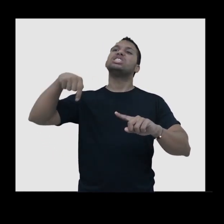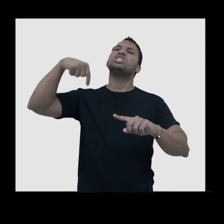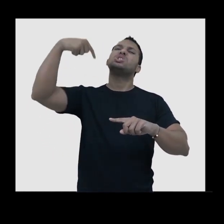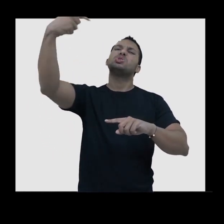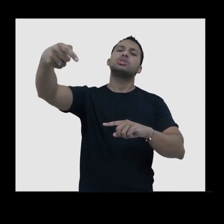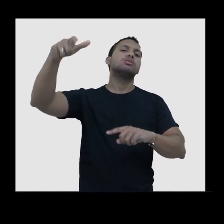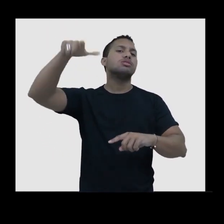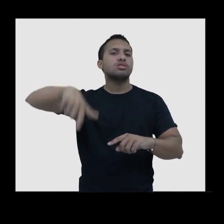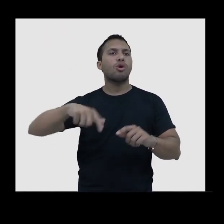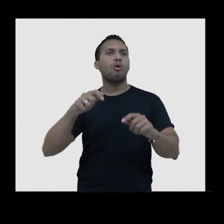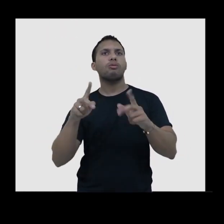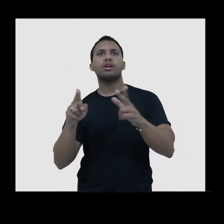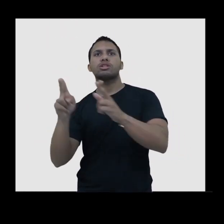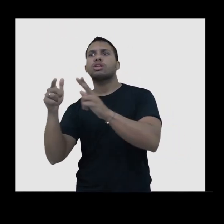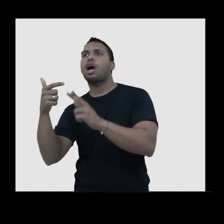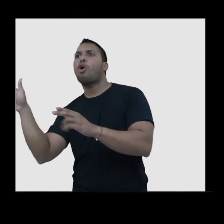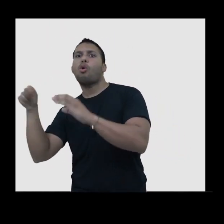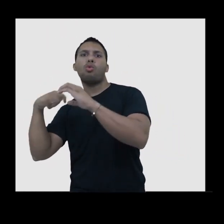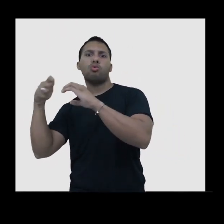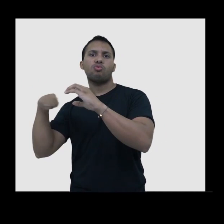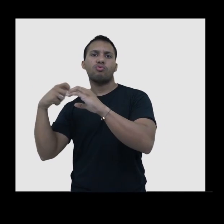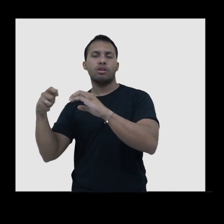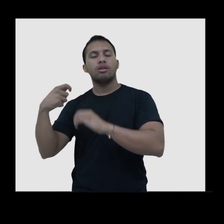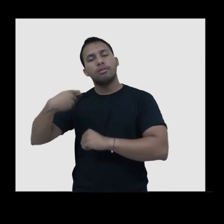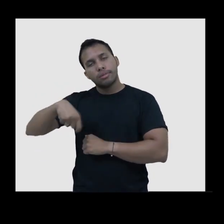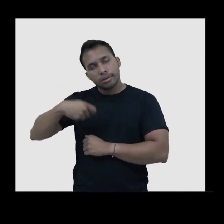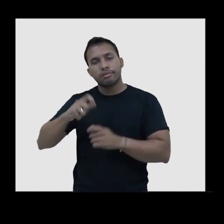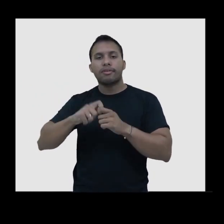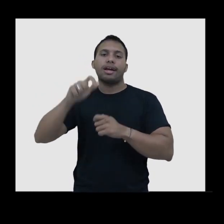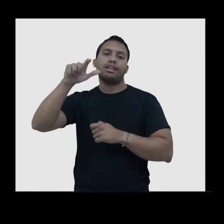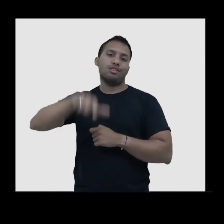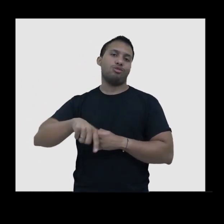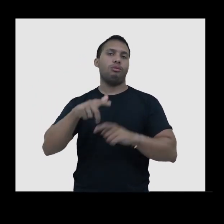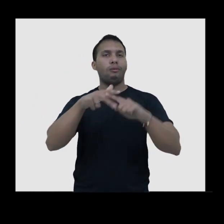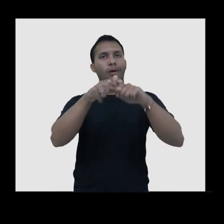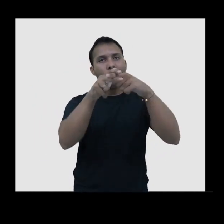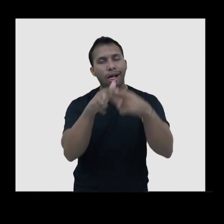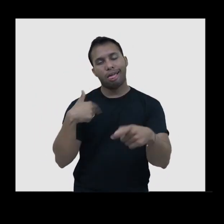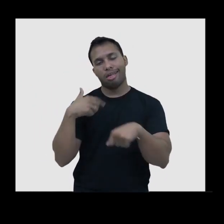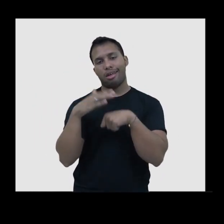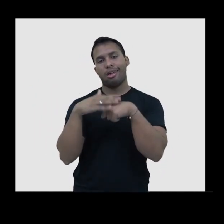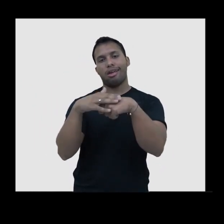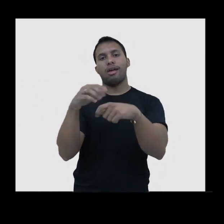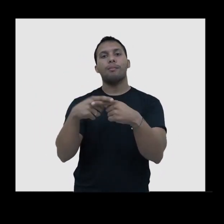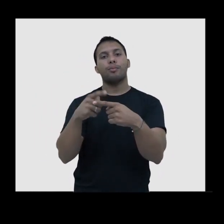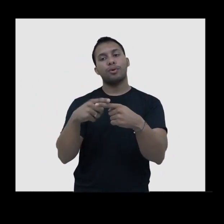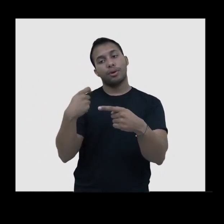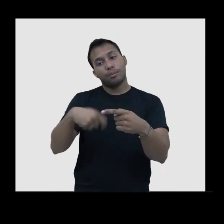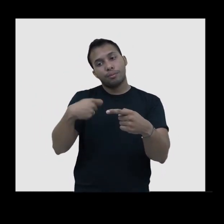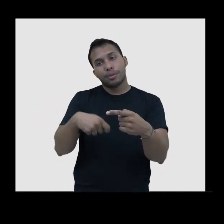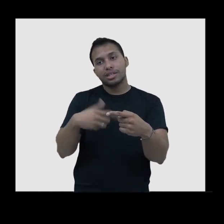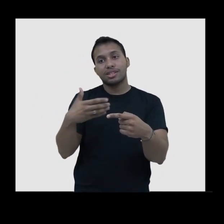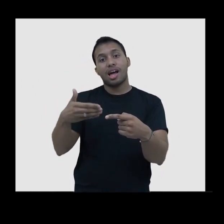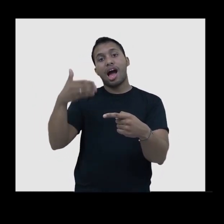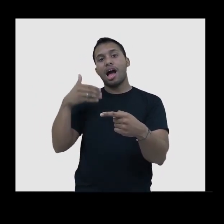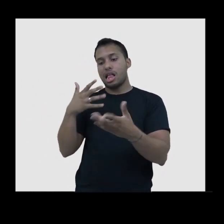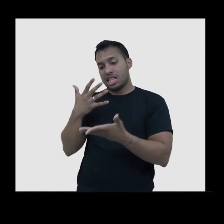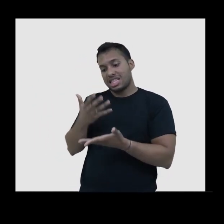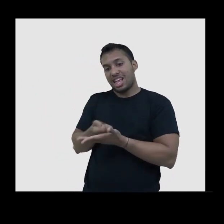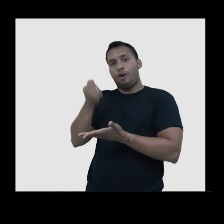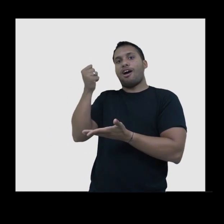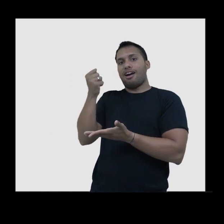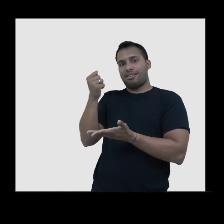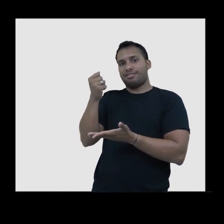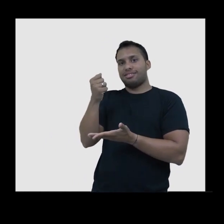Mas próxima vez, se eu quiser fazer um novo trabalho com essas mesmas configurações, eu tenho que fazer de novo, já que eu não salvei aquele preset como